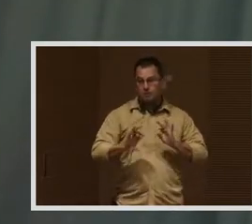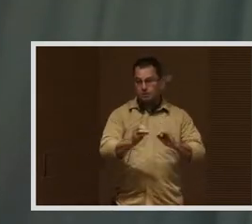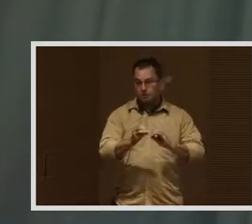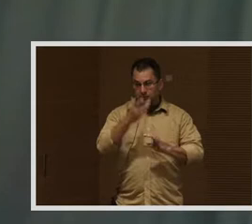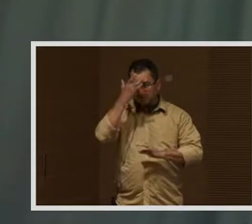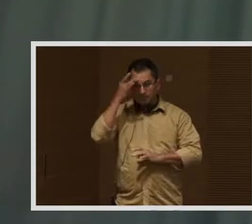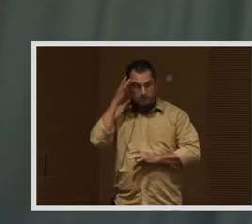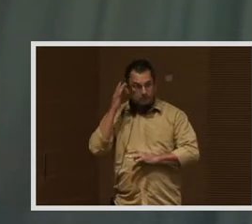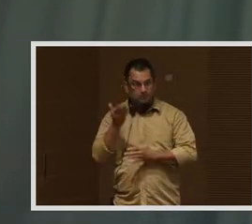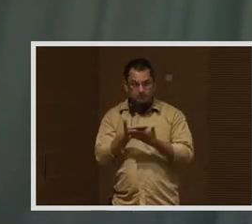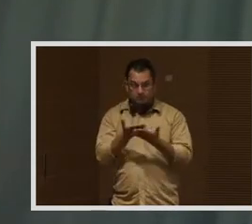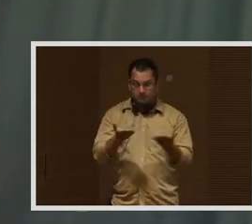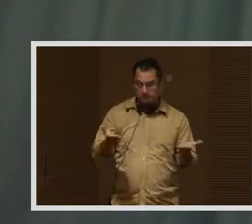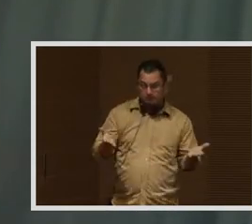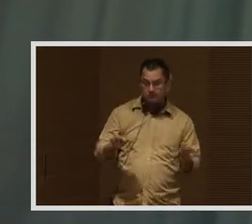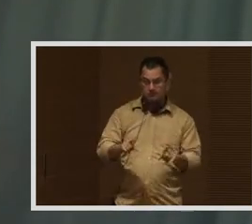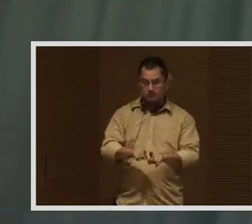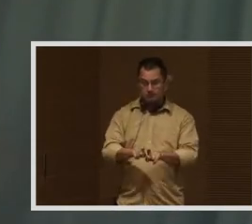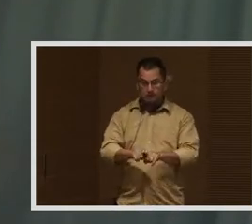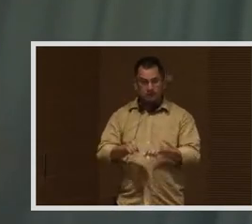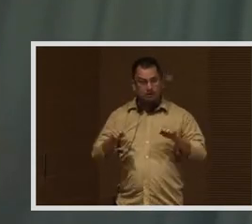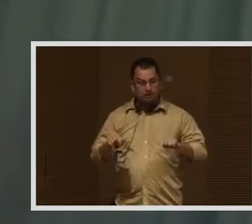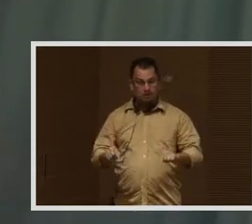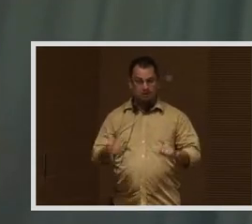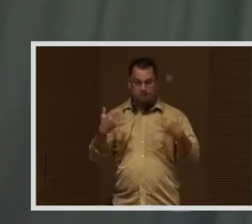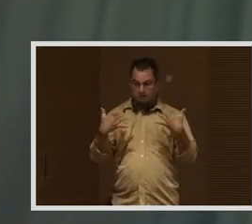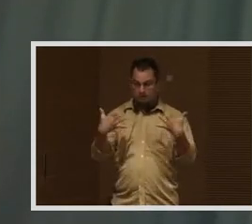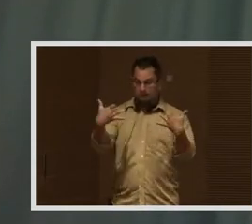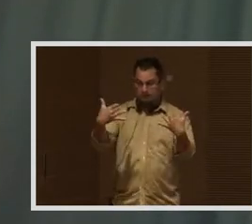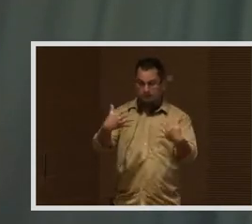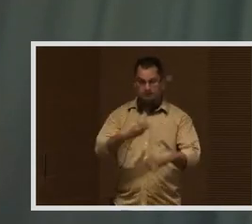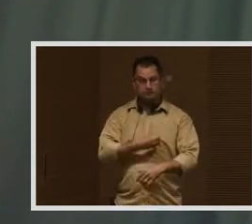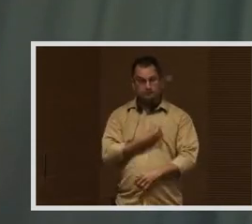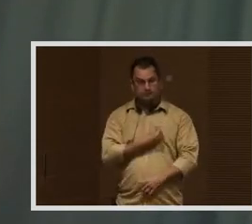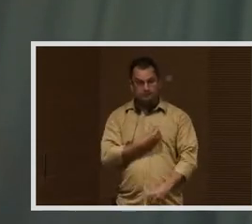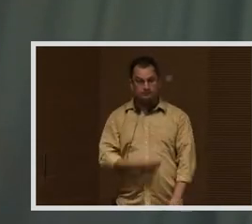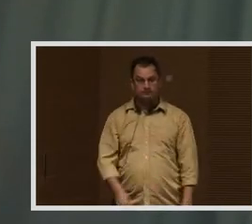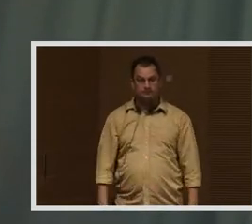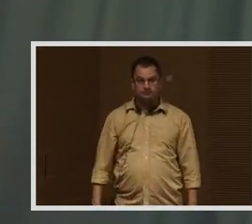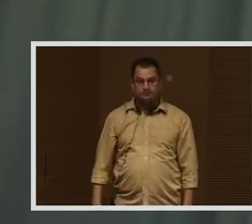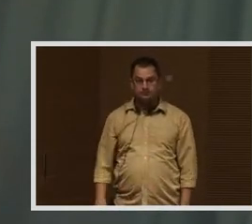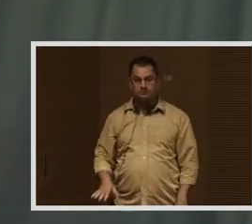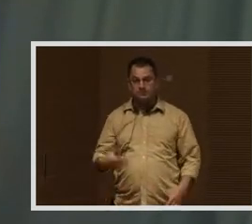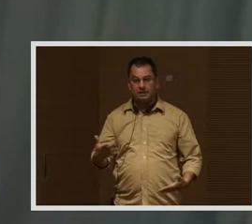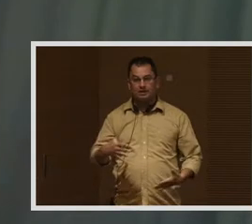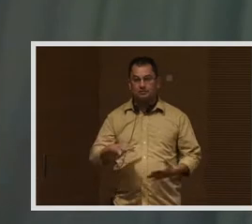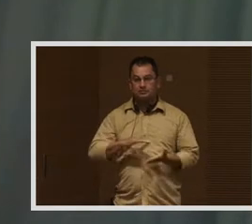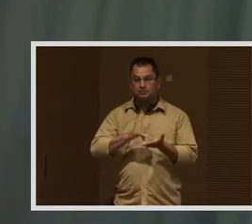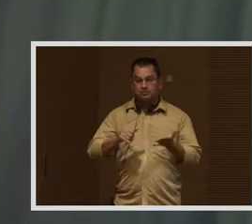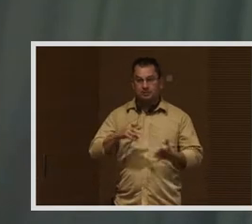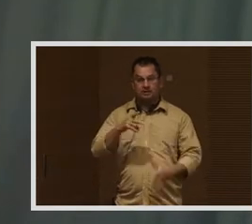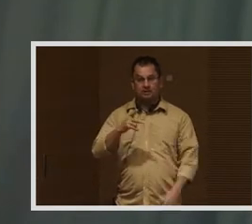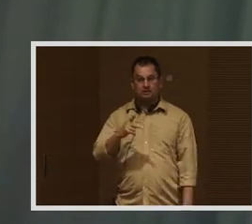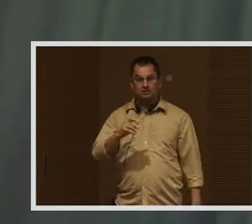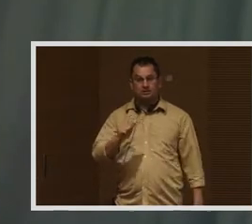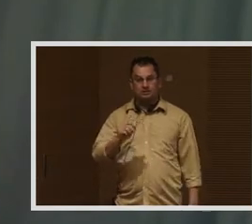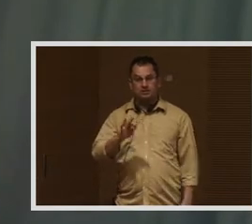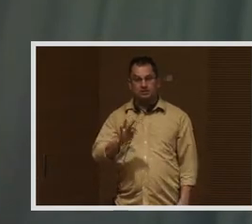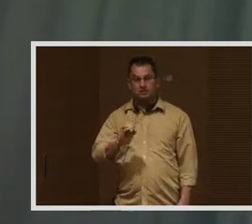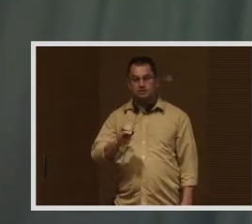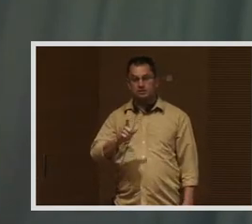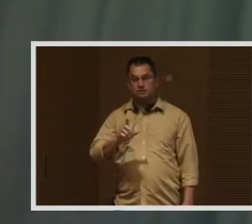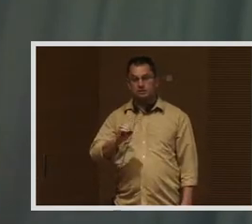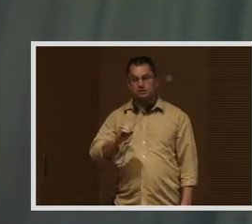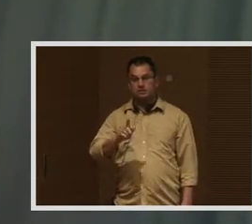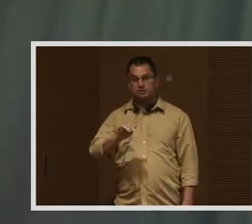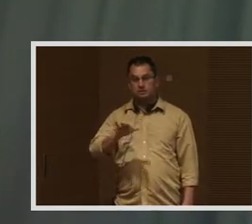todes vocês aqui presentes. Eu elejo a experiência despatologizante de estar em um seminário